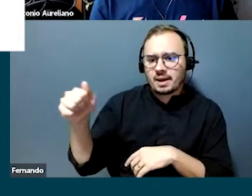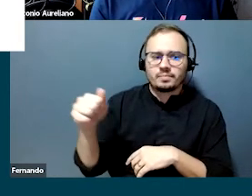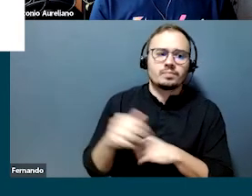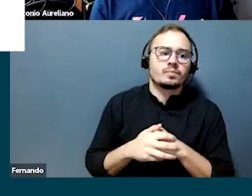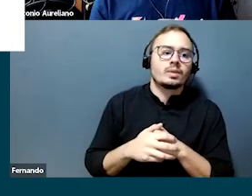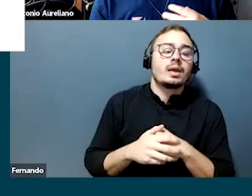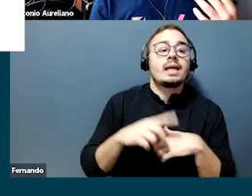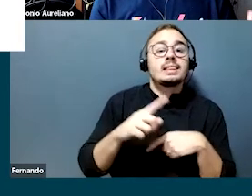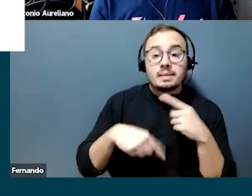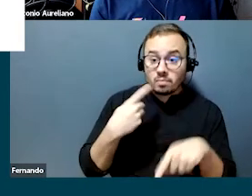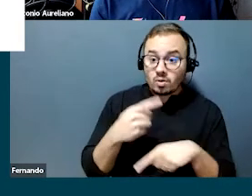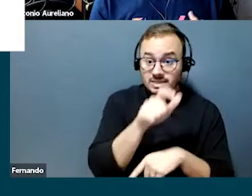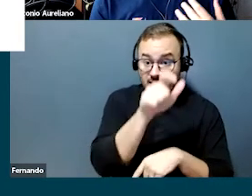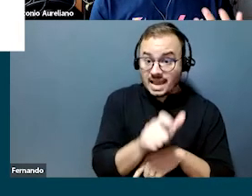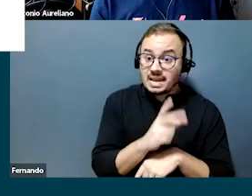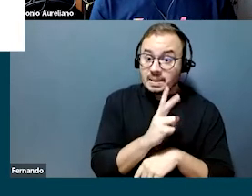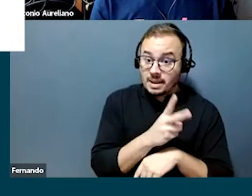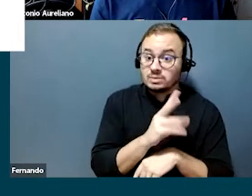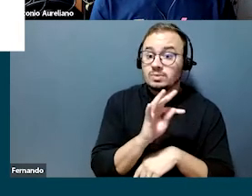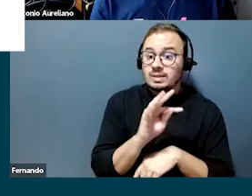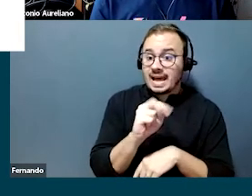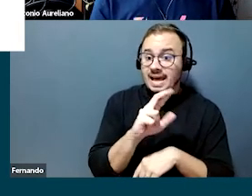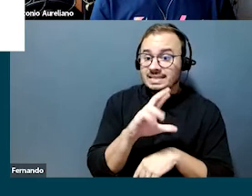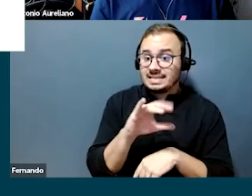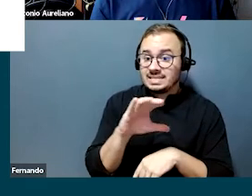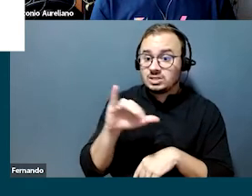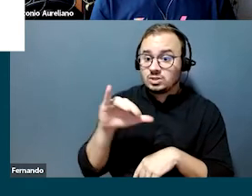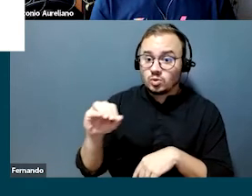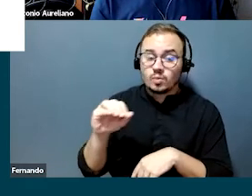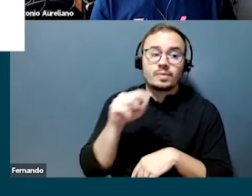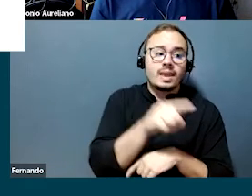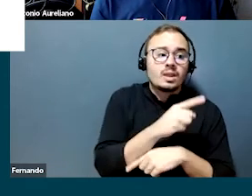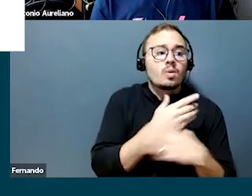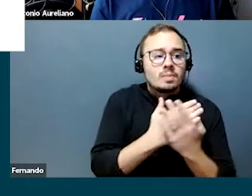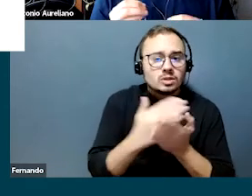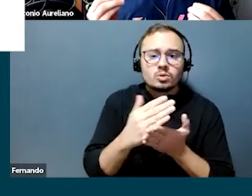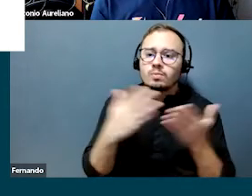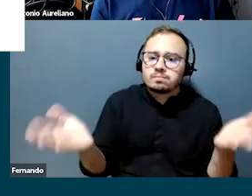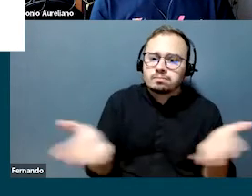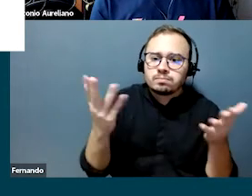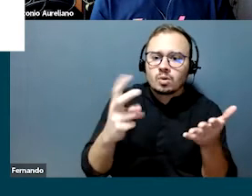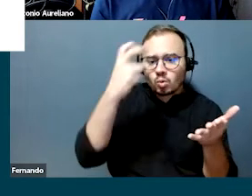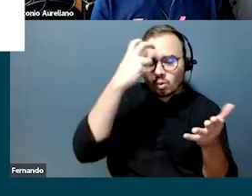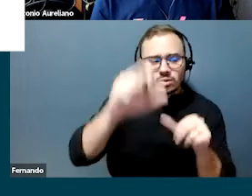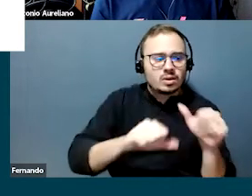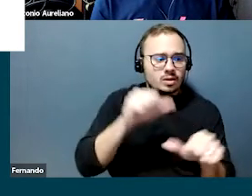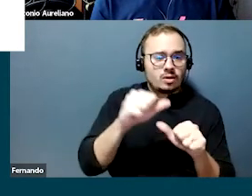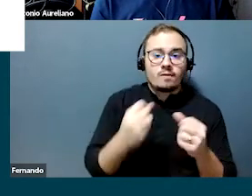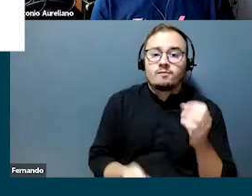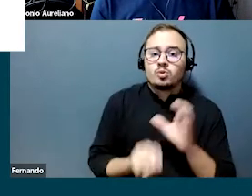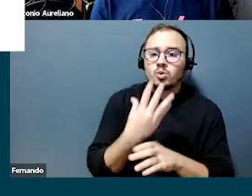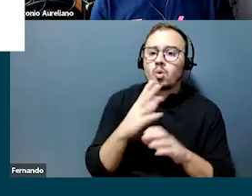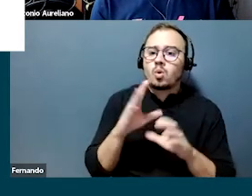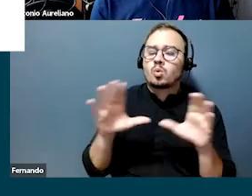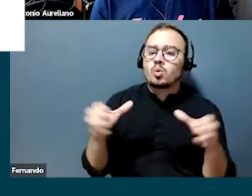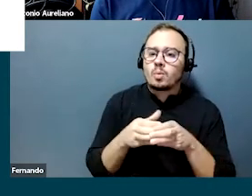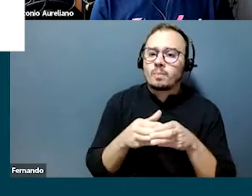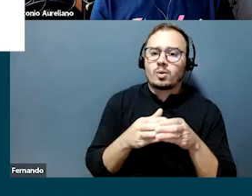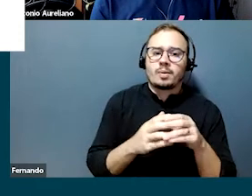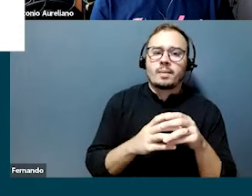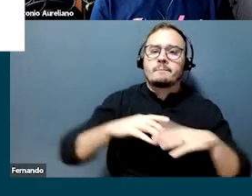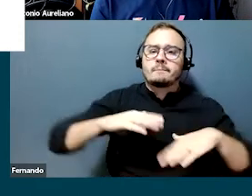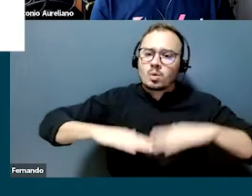aí o Tarcísio, já profissionalizado, já maduro, ele começou a sua trajetória como agente de mudança, né? Ele fundou o grupo de Maracatu